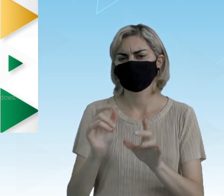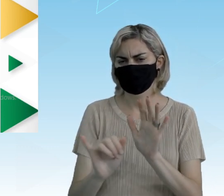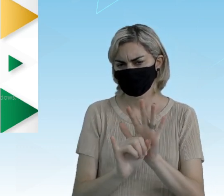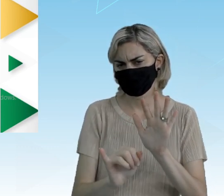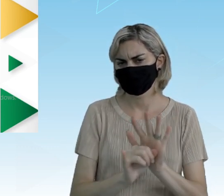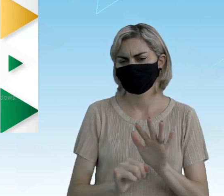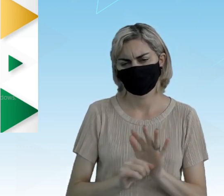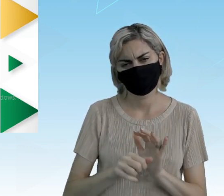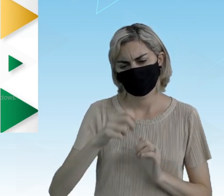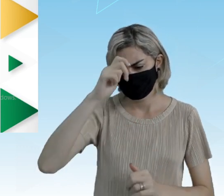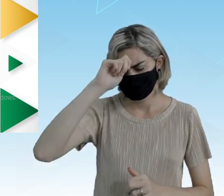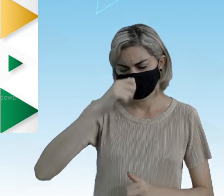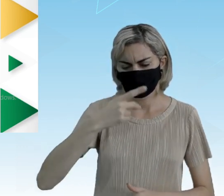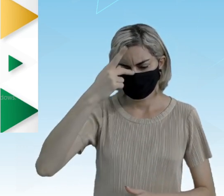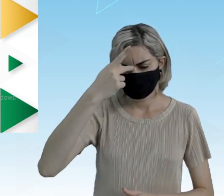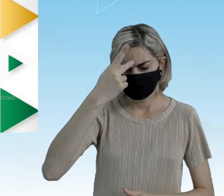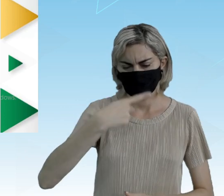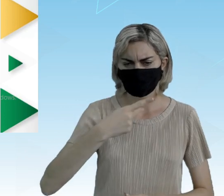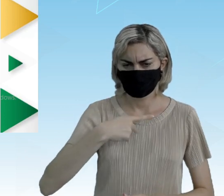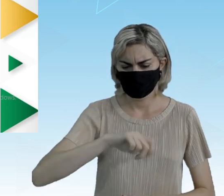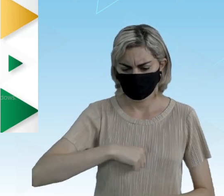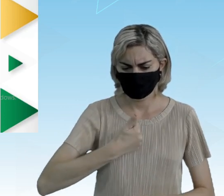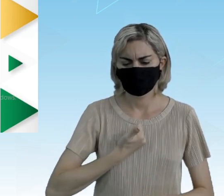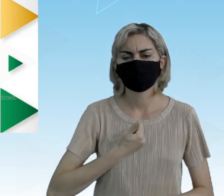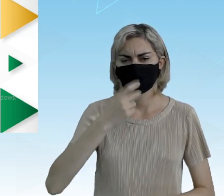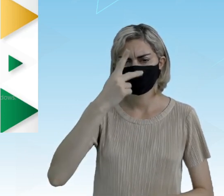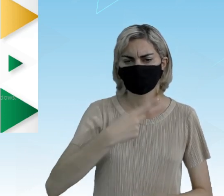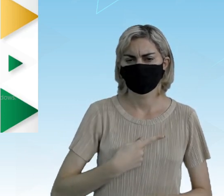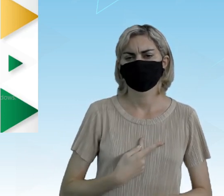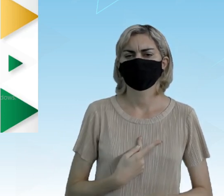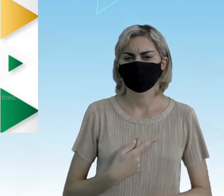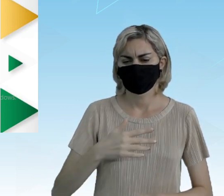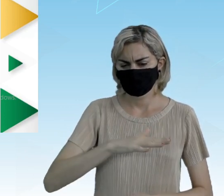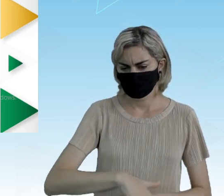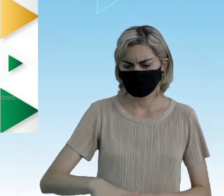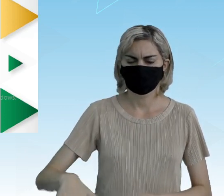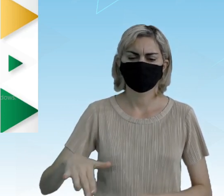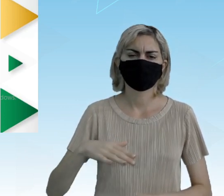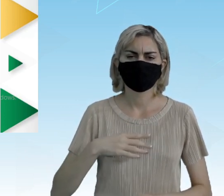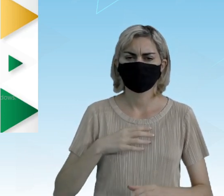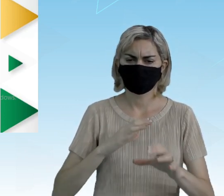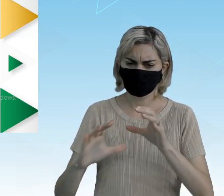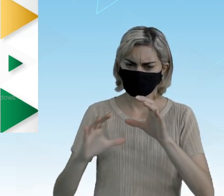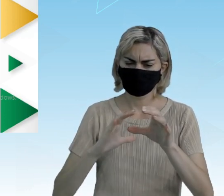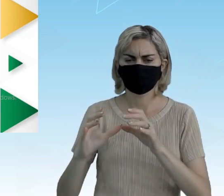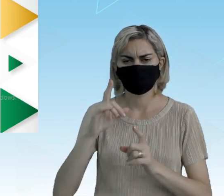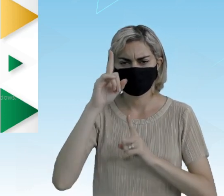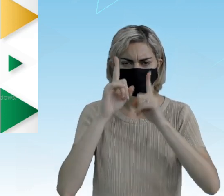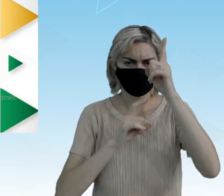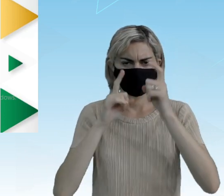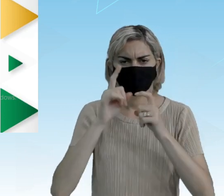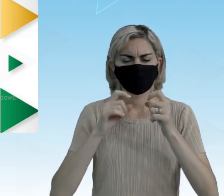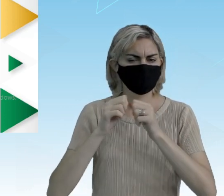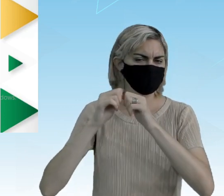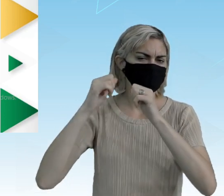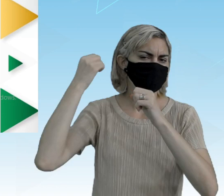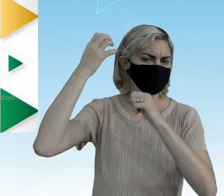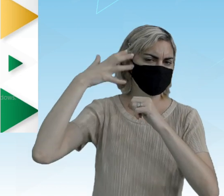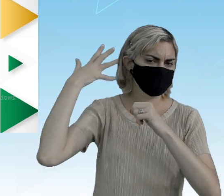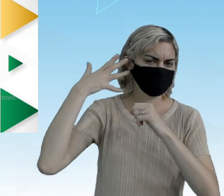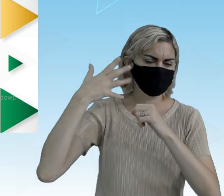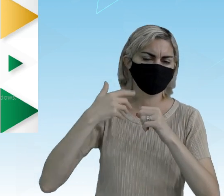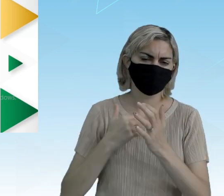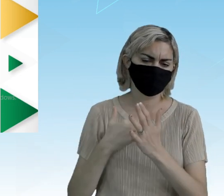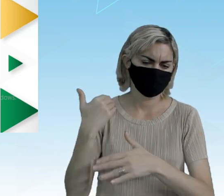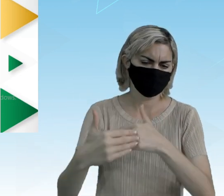da autonomia. Desde muito cedo, as crianças se comunicam por gestos, sons e mais